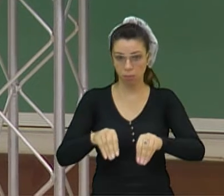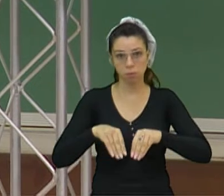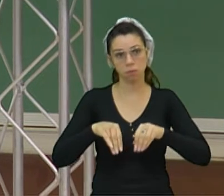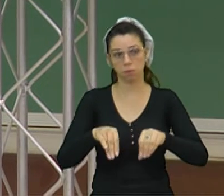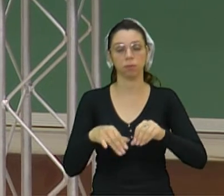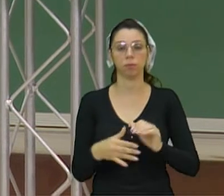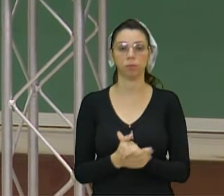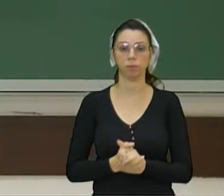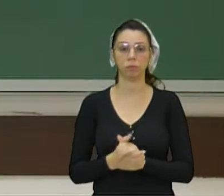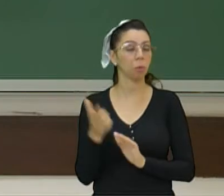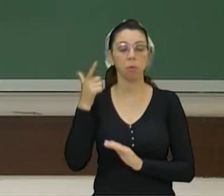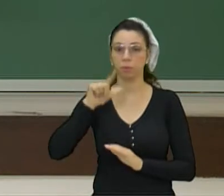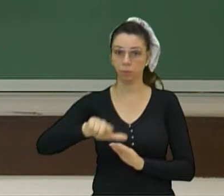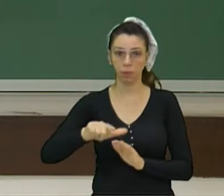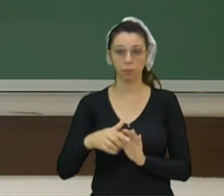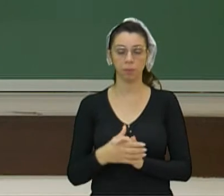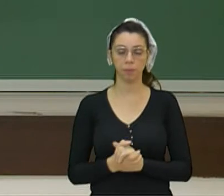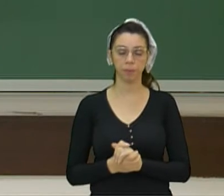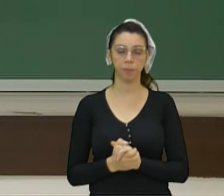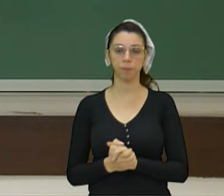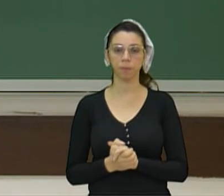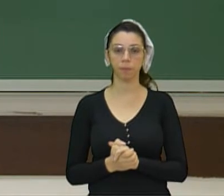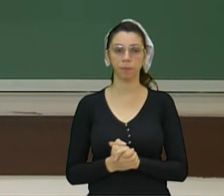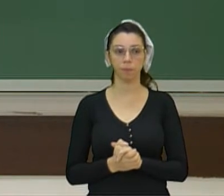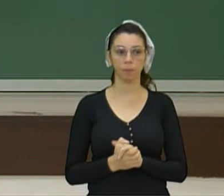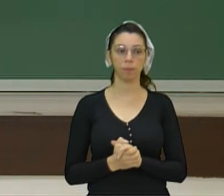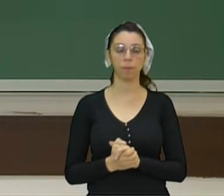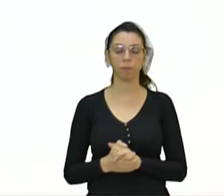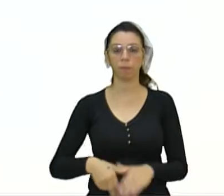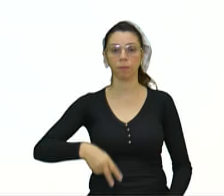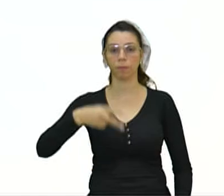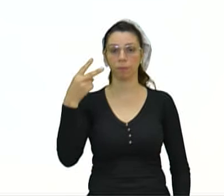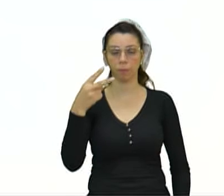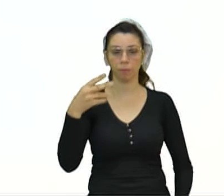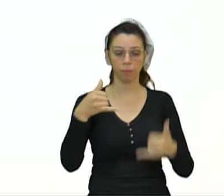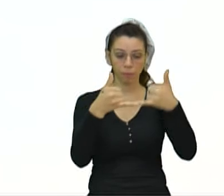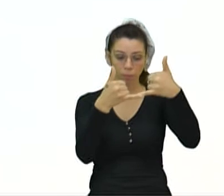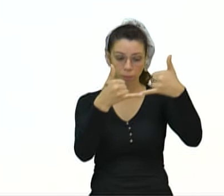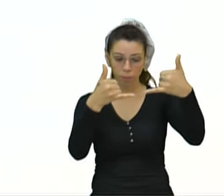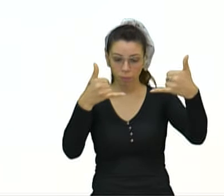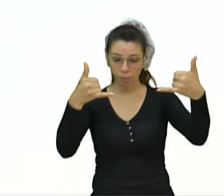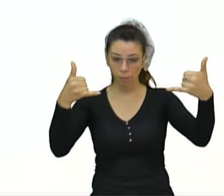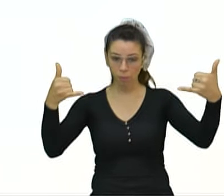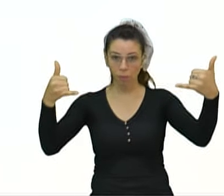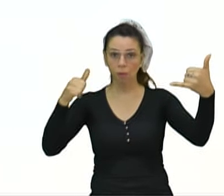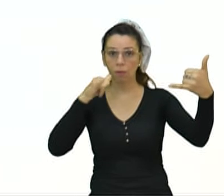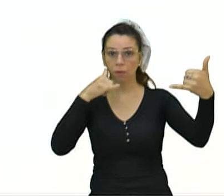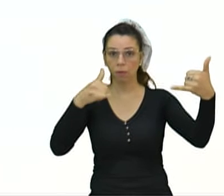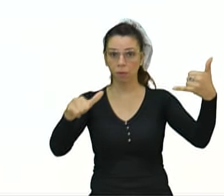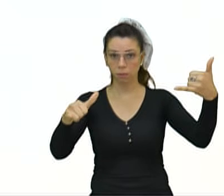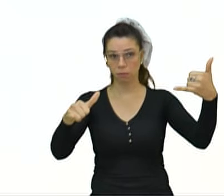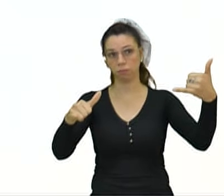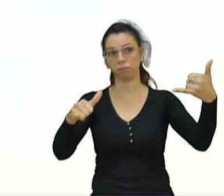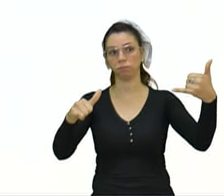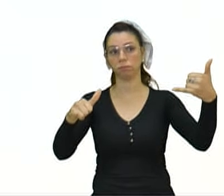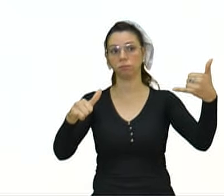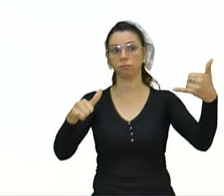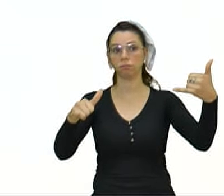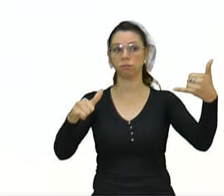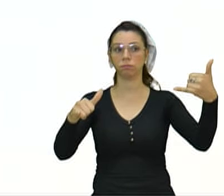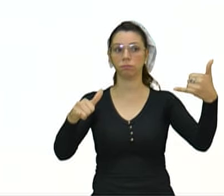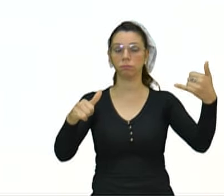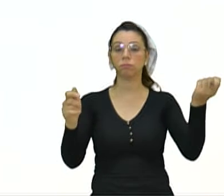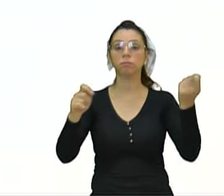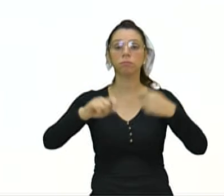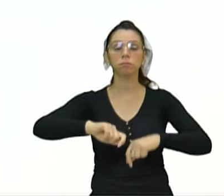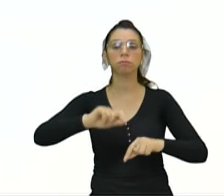Então, nós vamos ao segundo quiz da nossa aula. Diz assim: as linhas de transmissão de energia elétrica